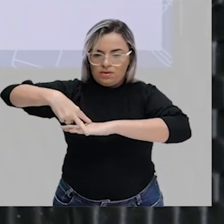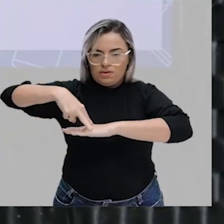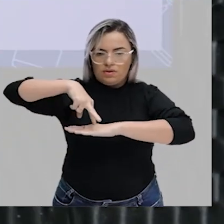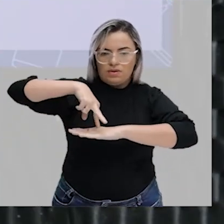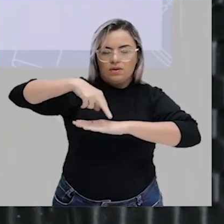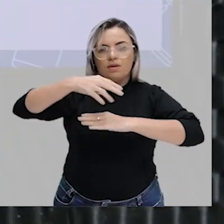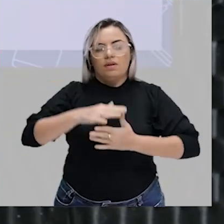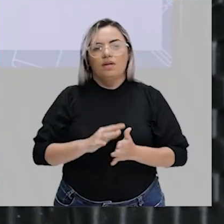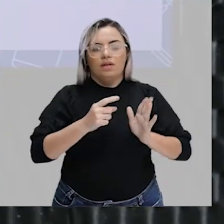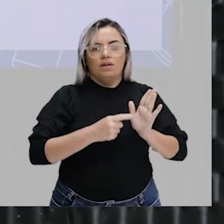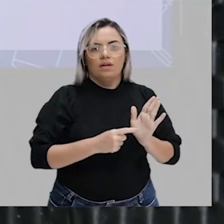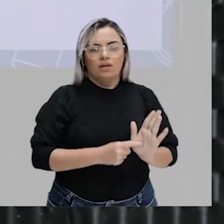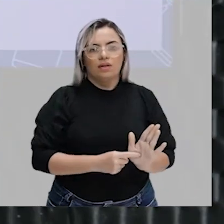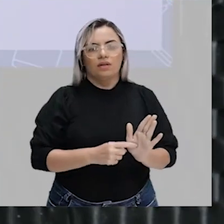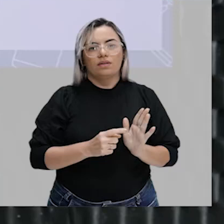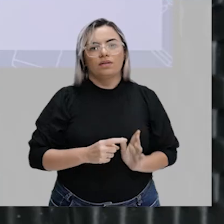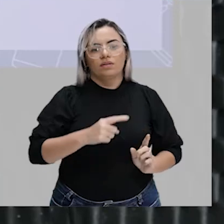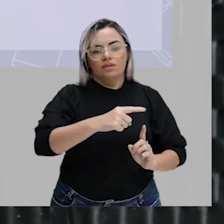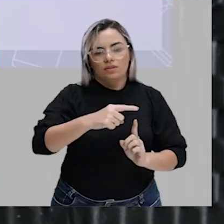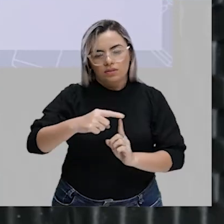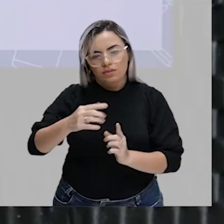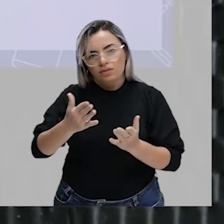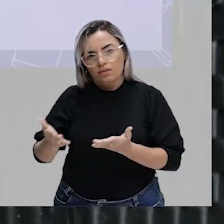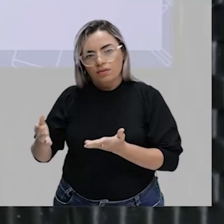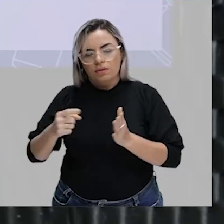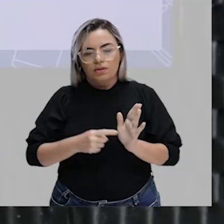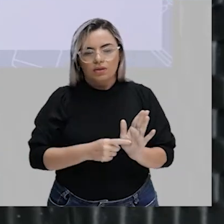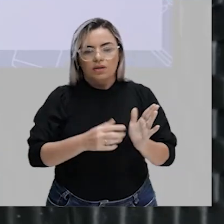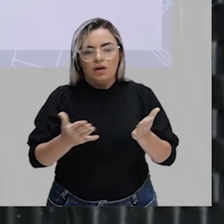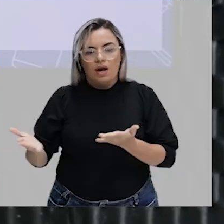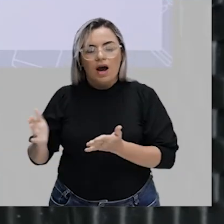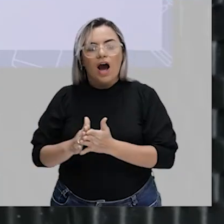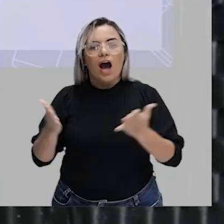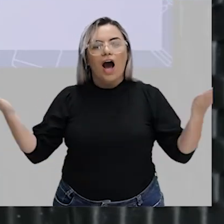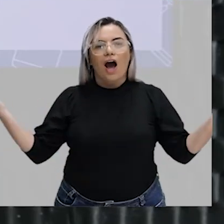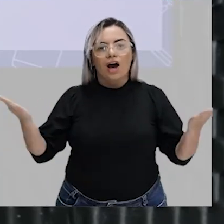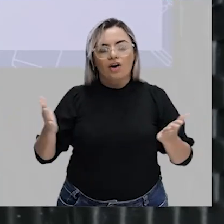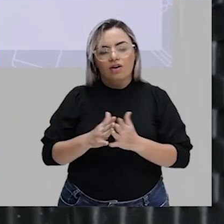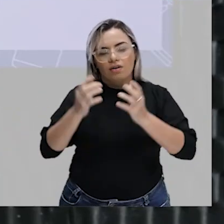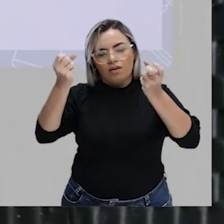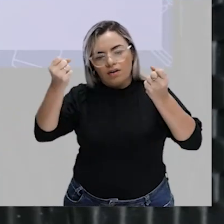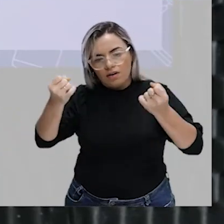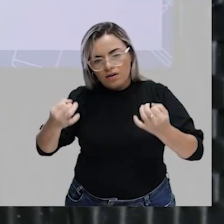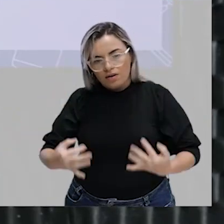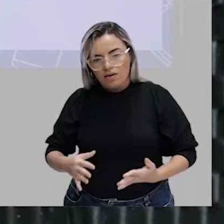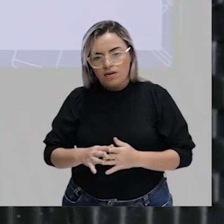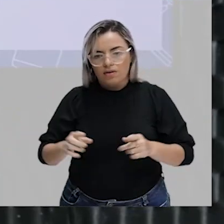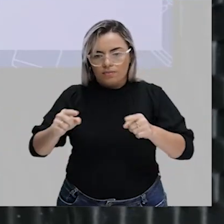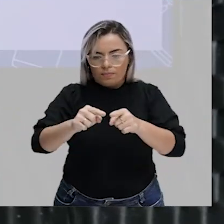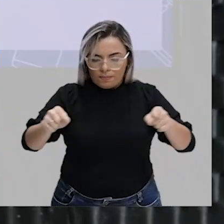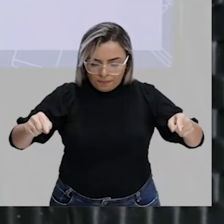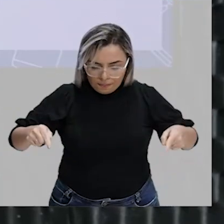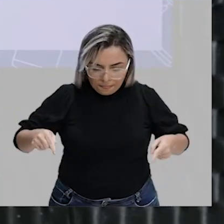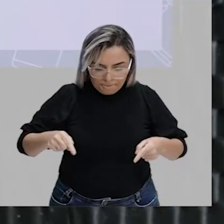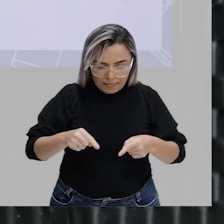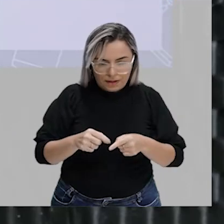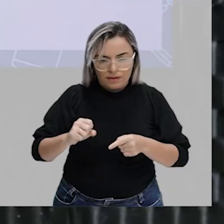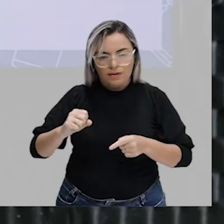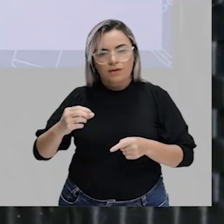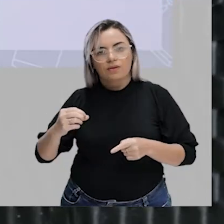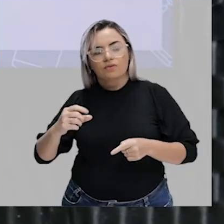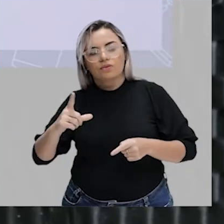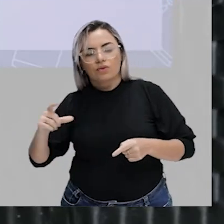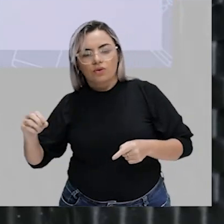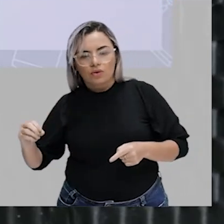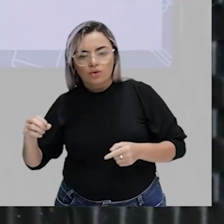vocês. A prova feminina de solo. Na prova de solo, giros, saltos,